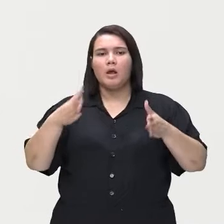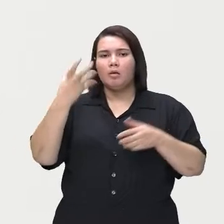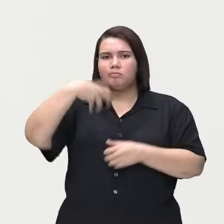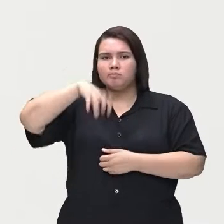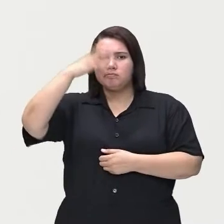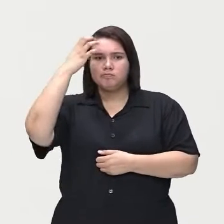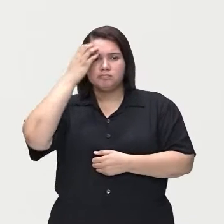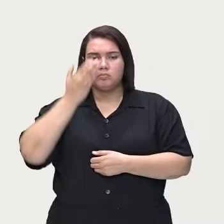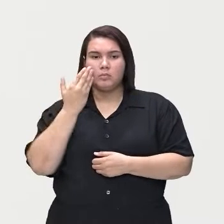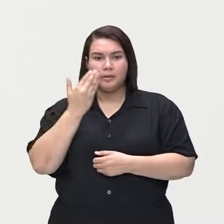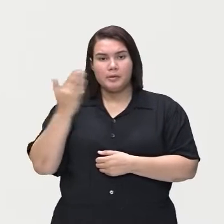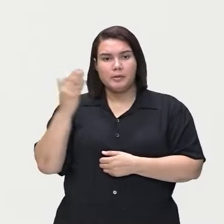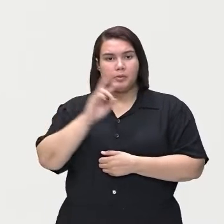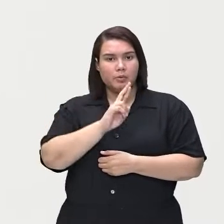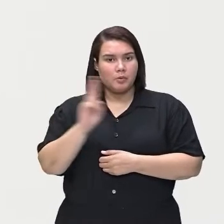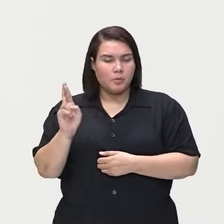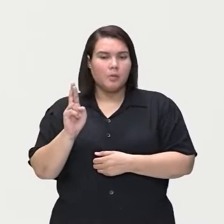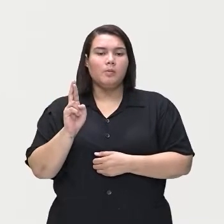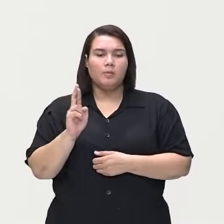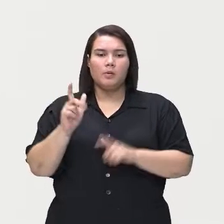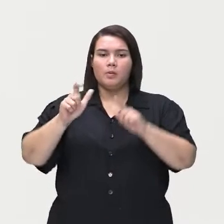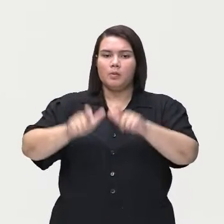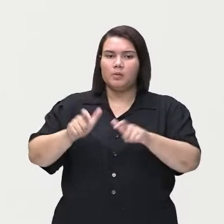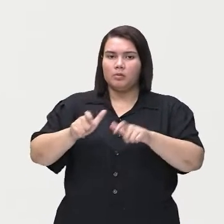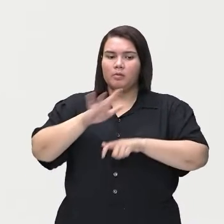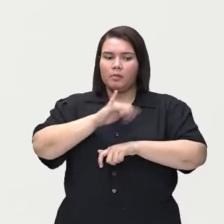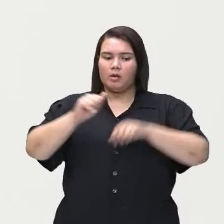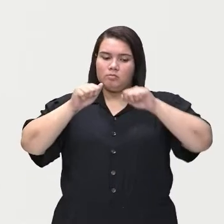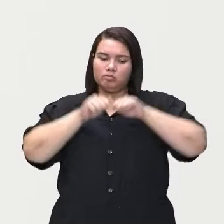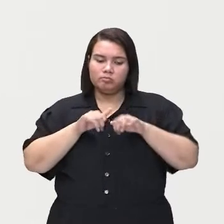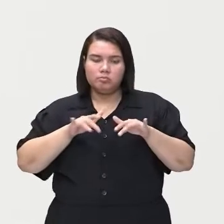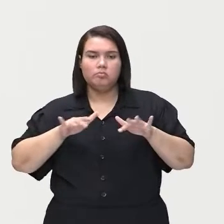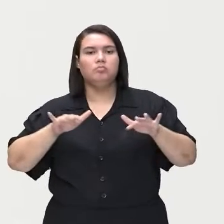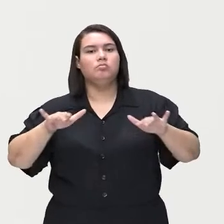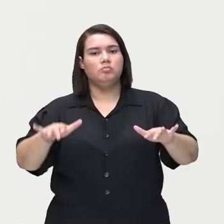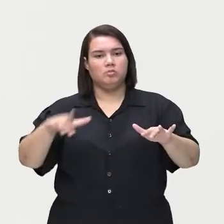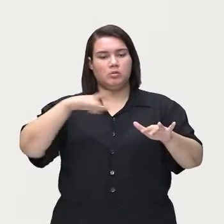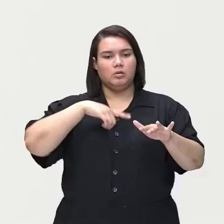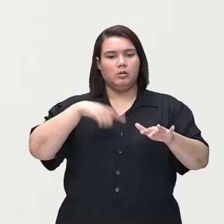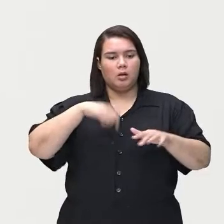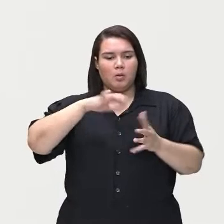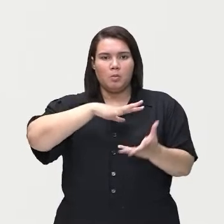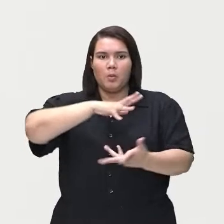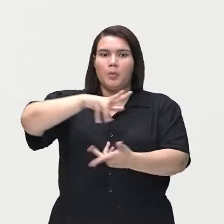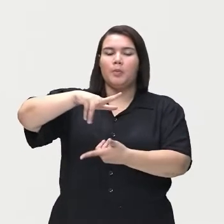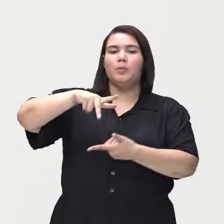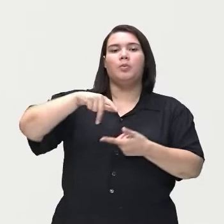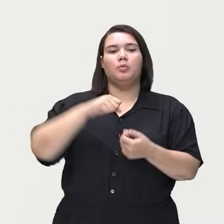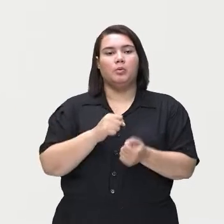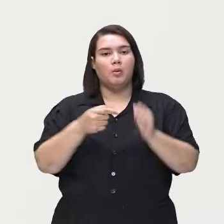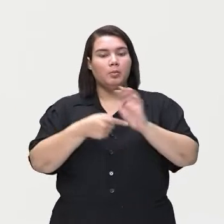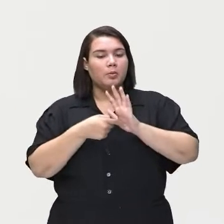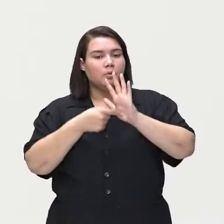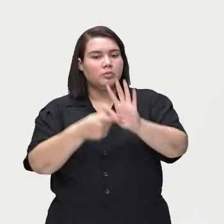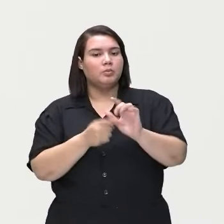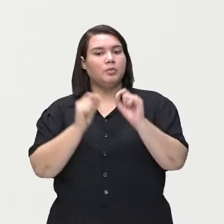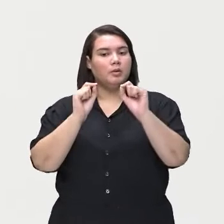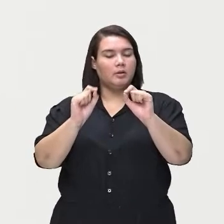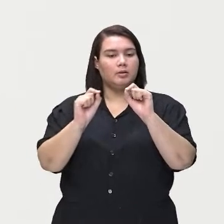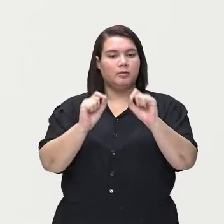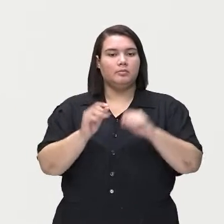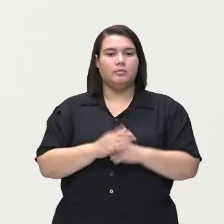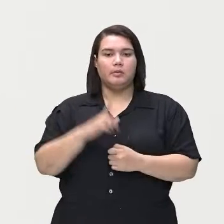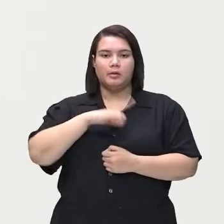comandado por Alexandre o Grande, que iria se espalhar por grande parte do mundo, levando com ele